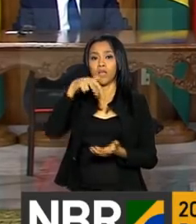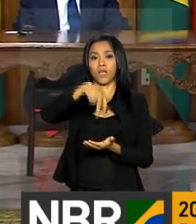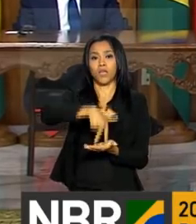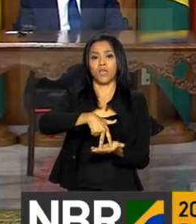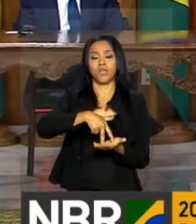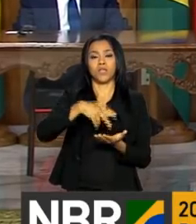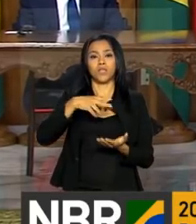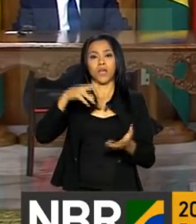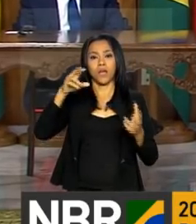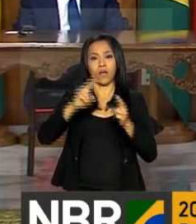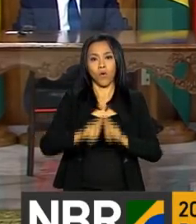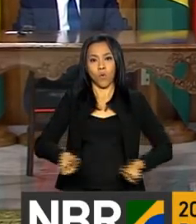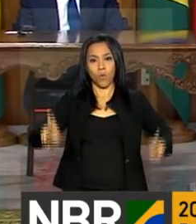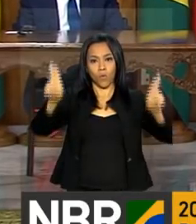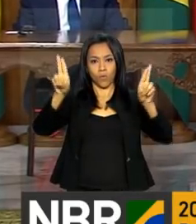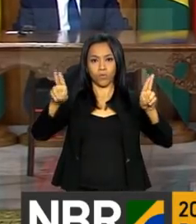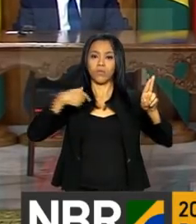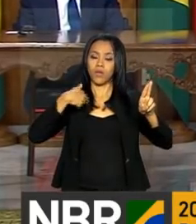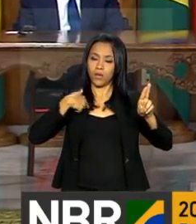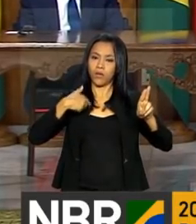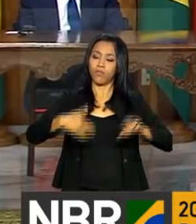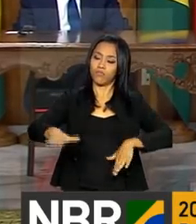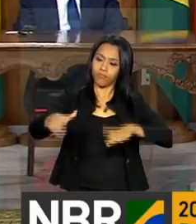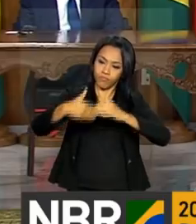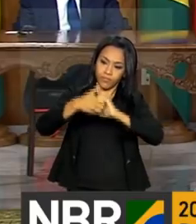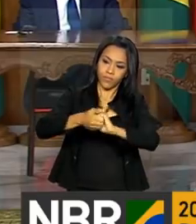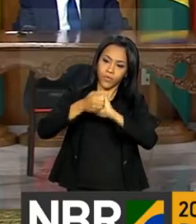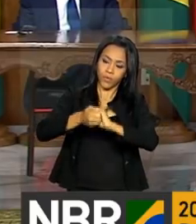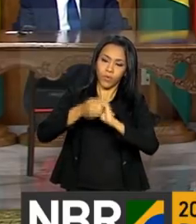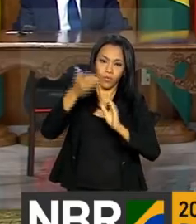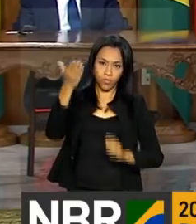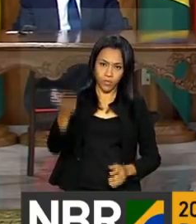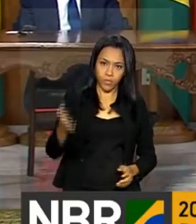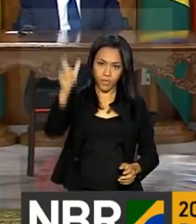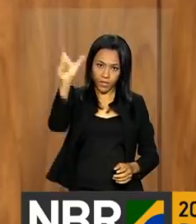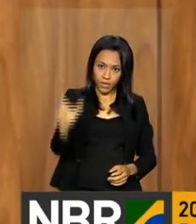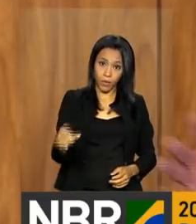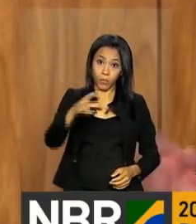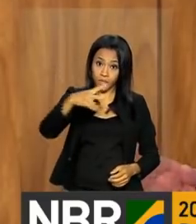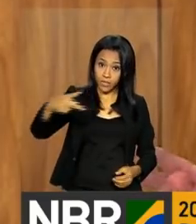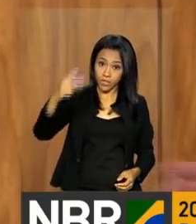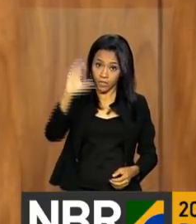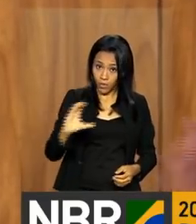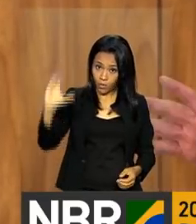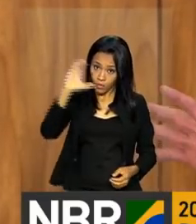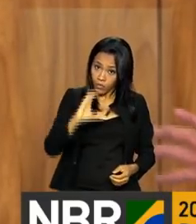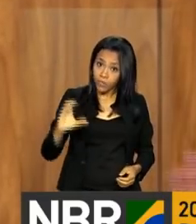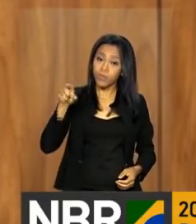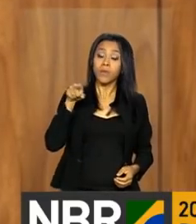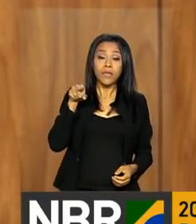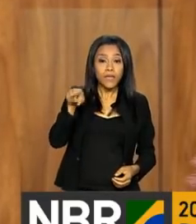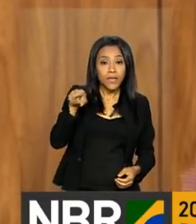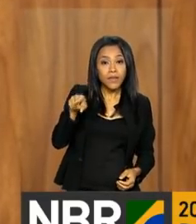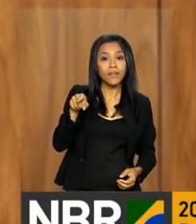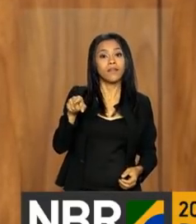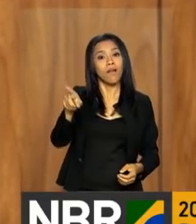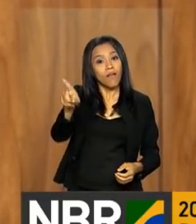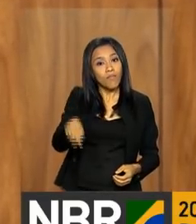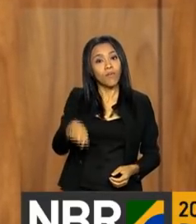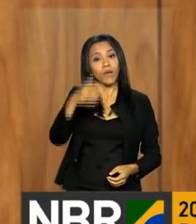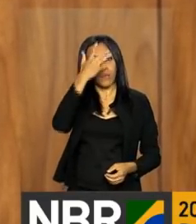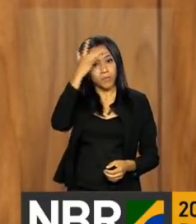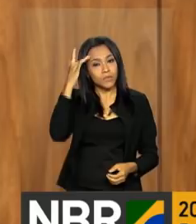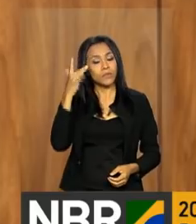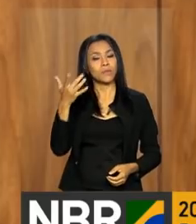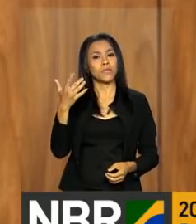fiz questão de cumprimentar o presidente Santos por naquele exato momento estava sendo feita